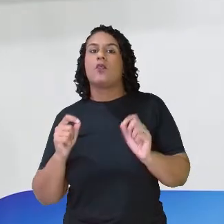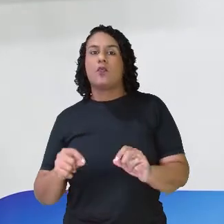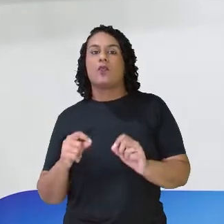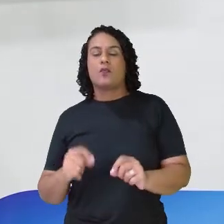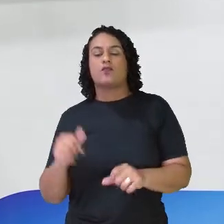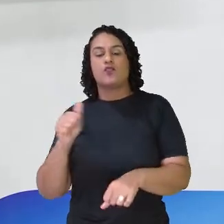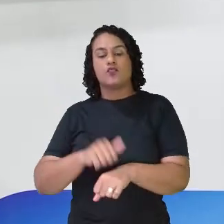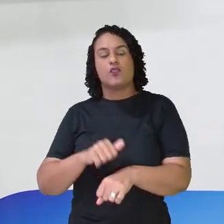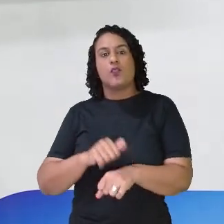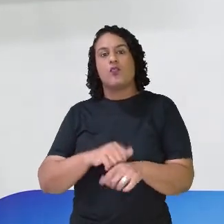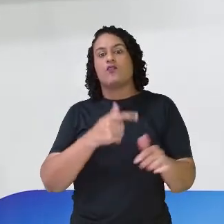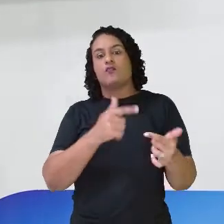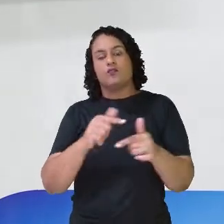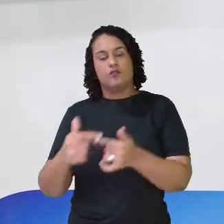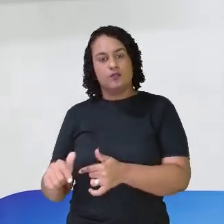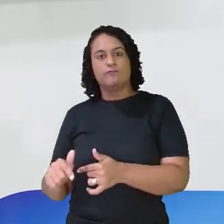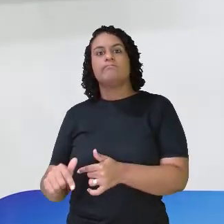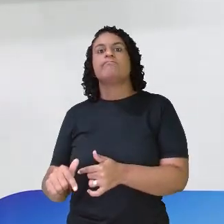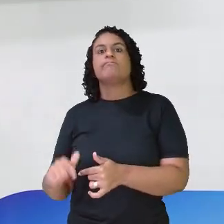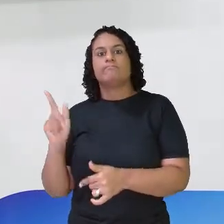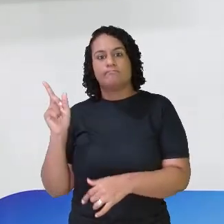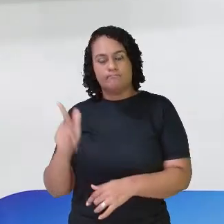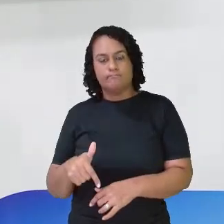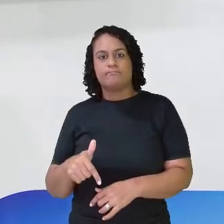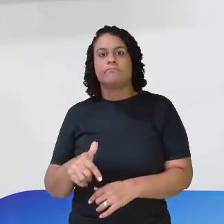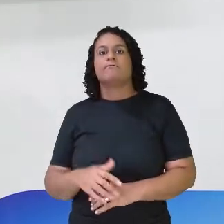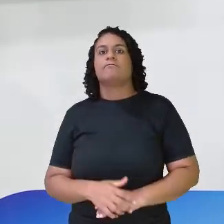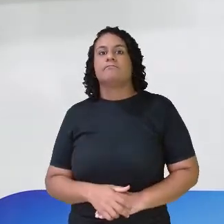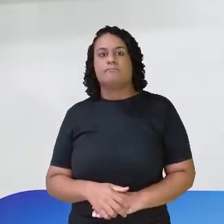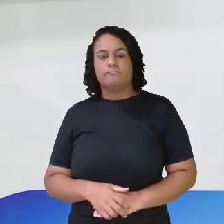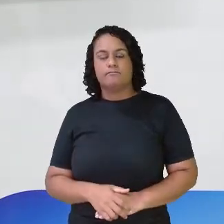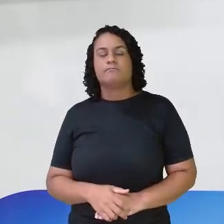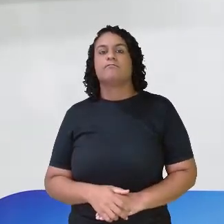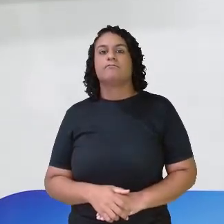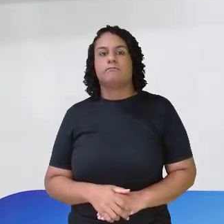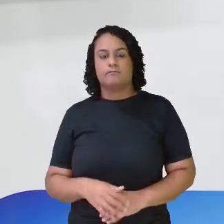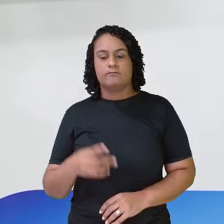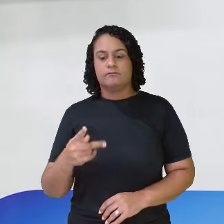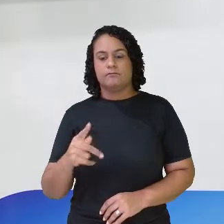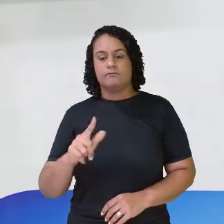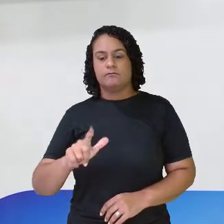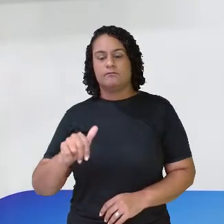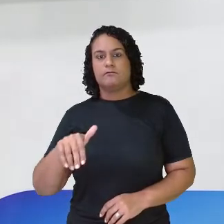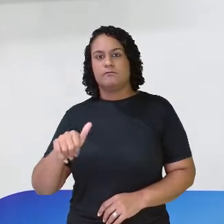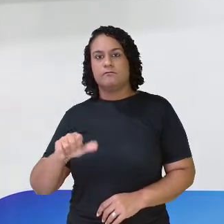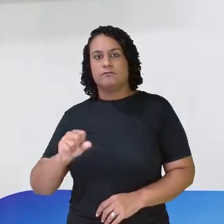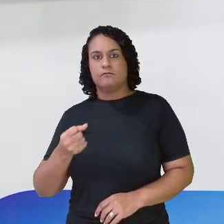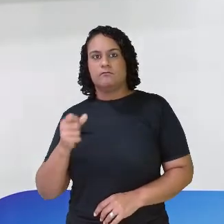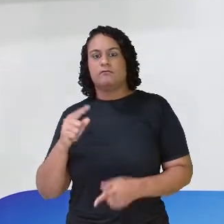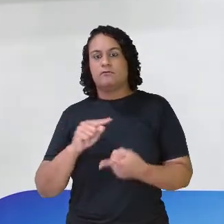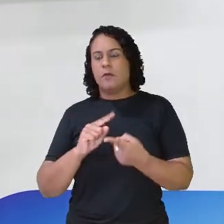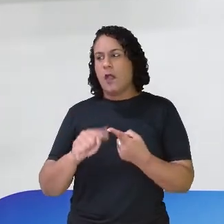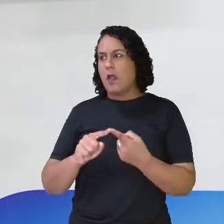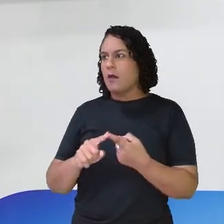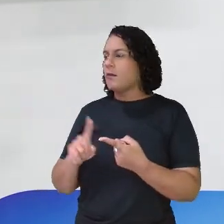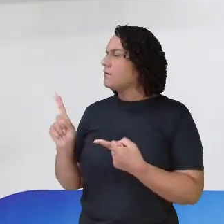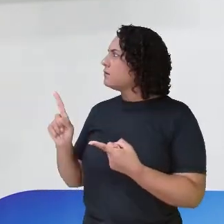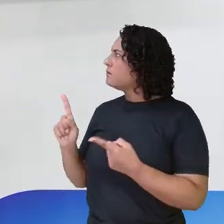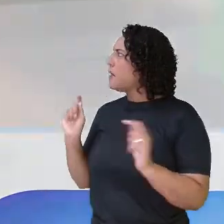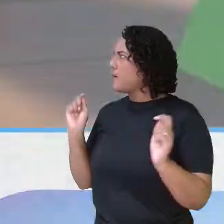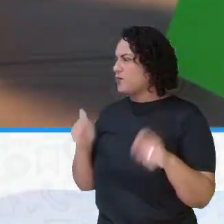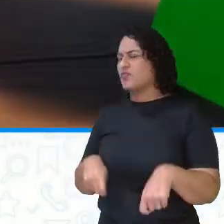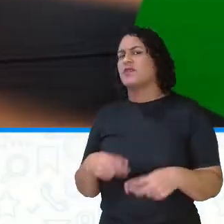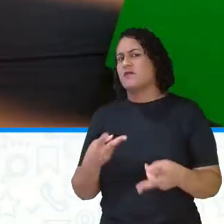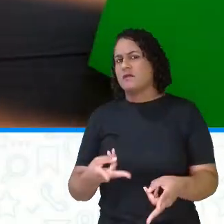sólidos geométricos, eles são formados por figuras planas. É possível a gente ver